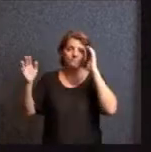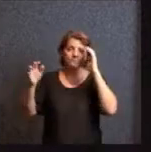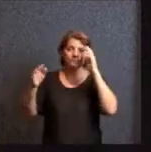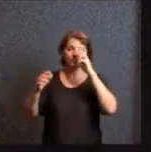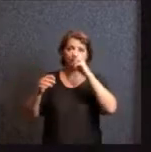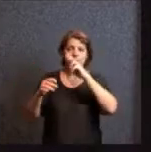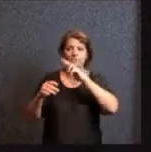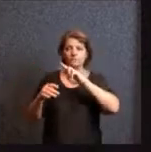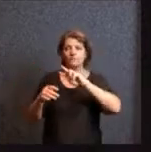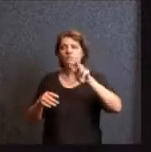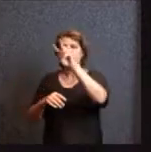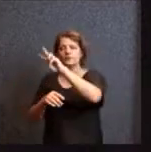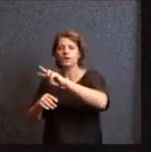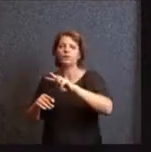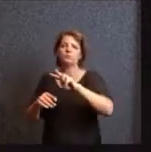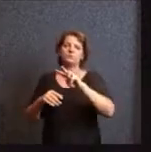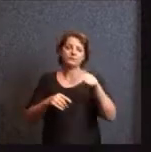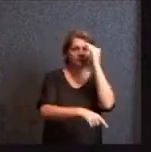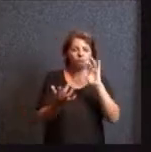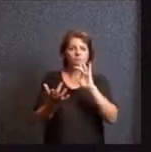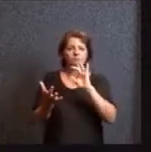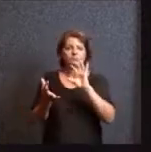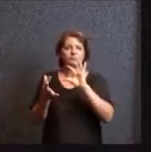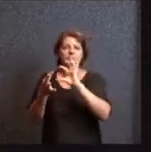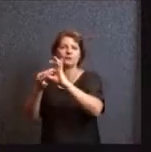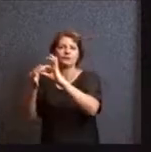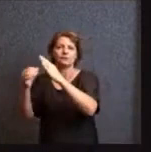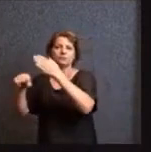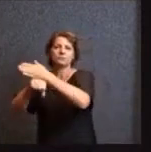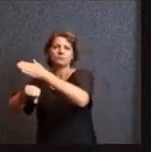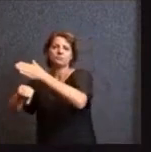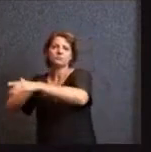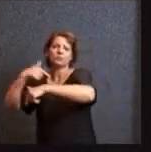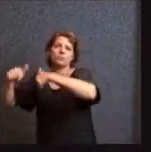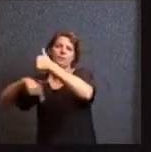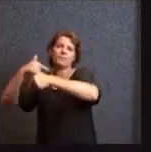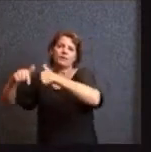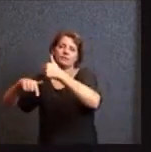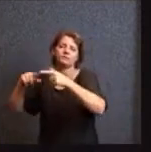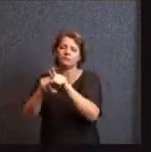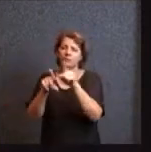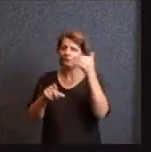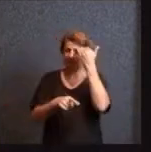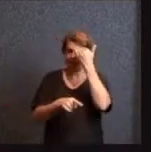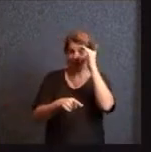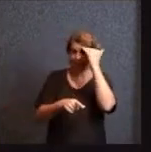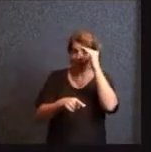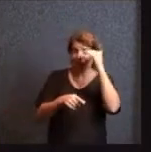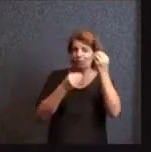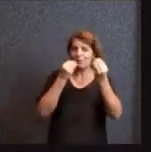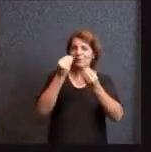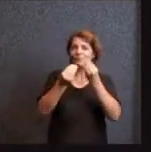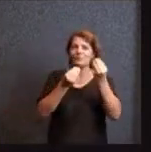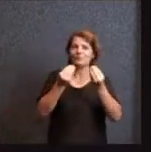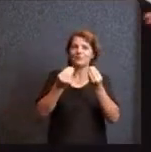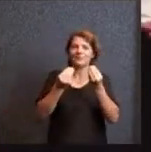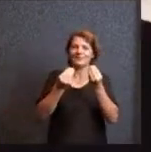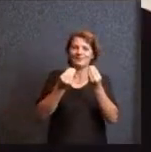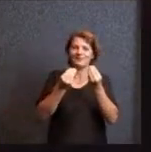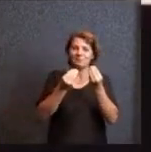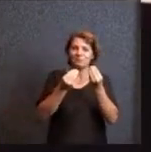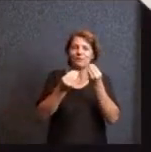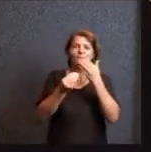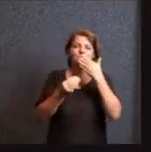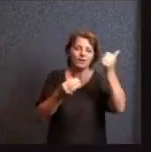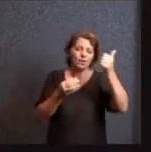entender um pouco a sua integração com o ambiente de trabalho, entender um pouco como se dá essa sua melhor